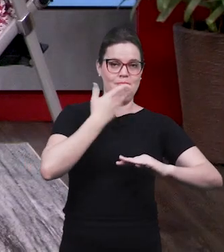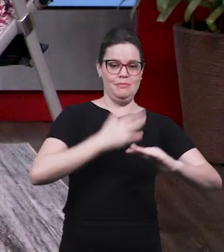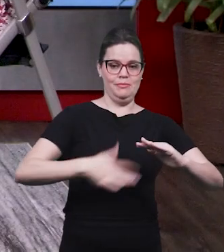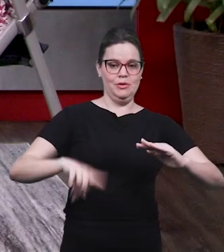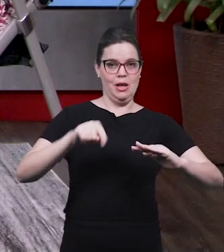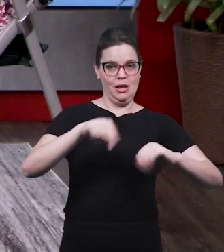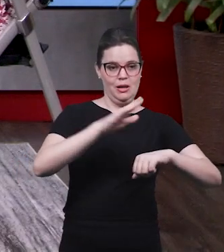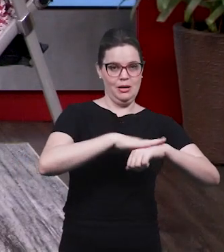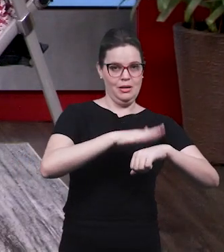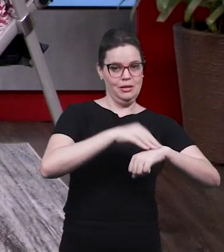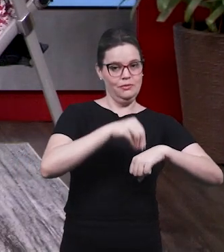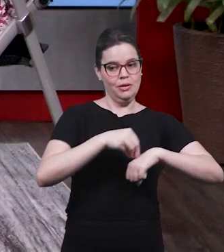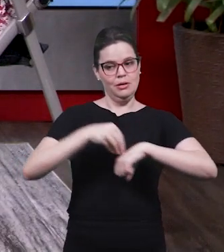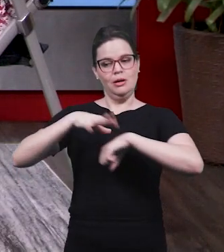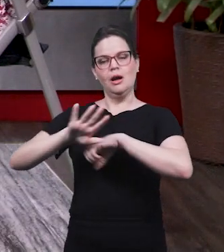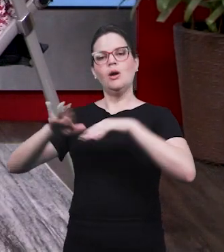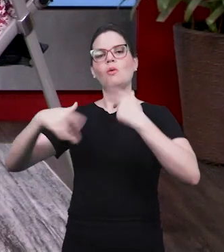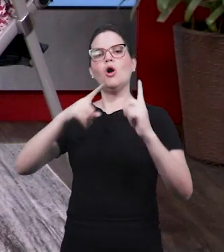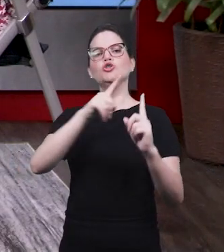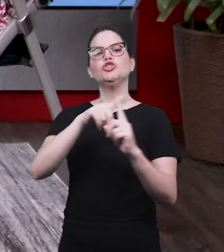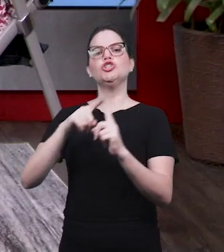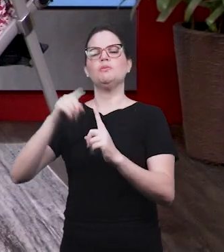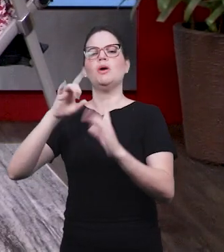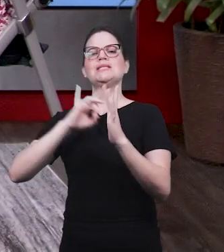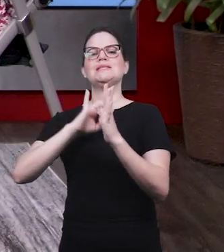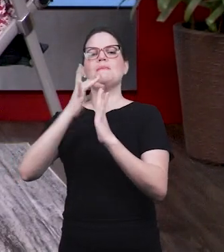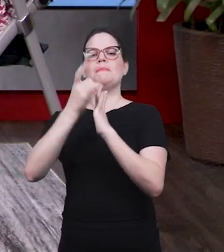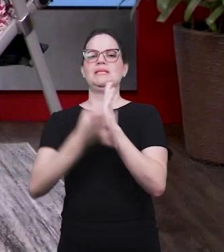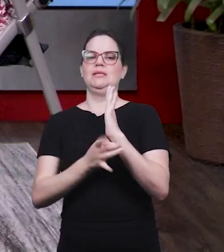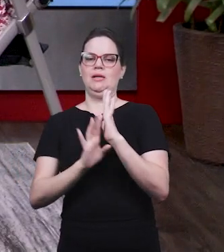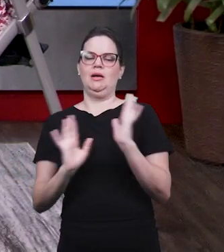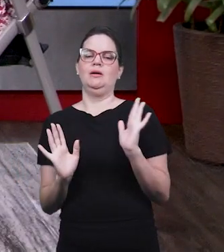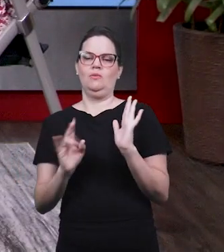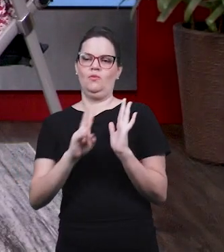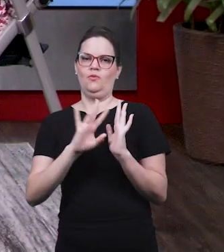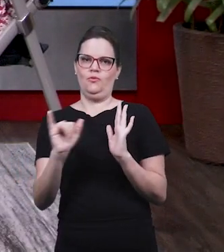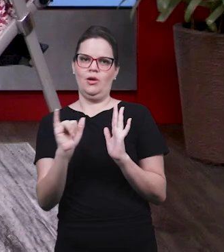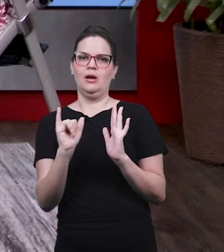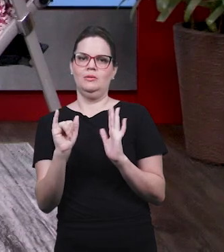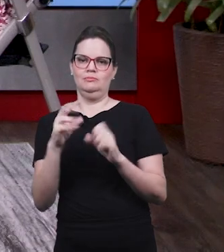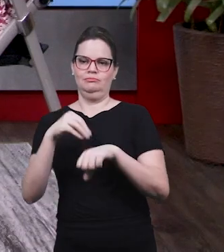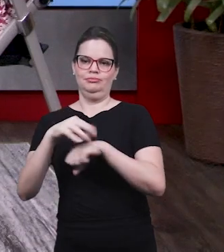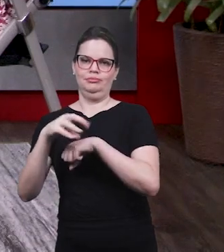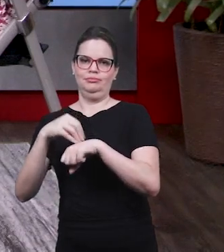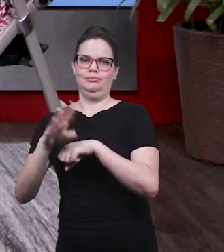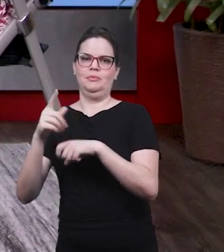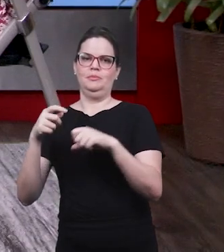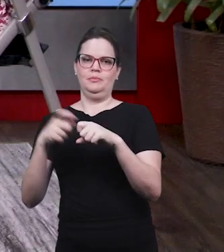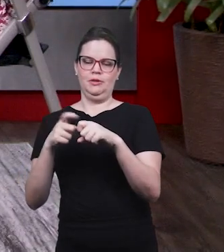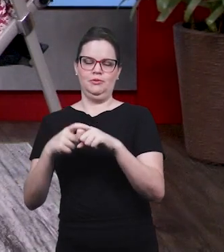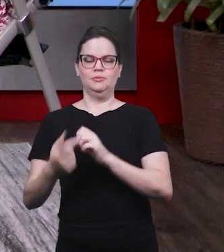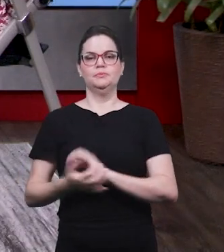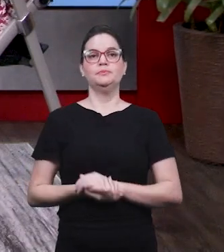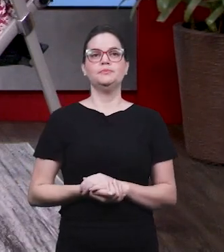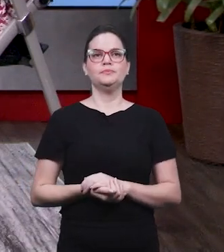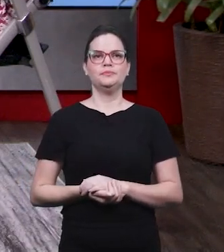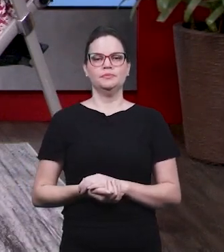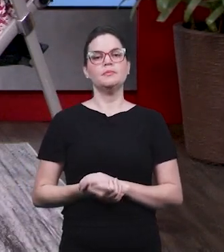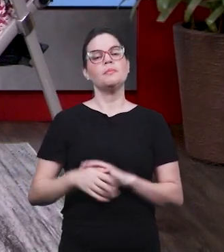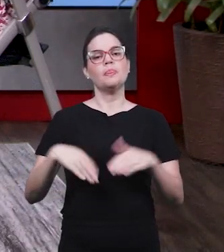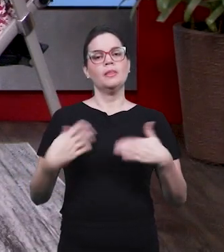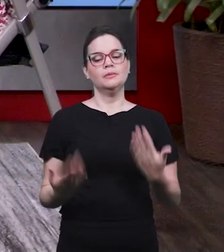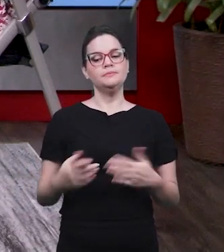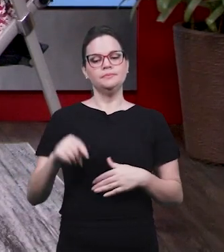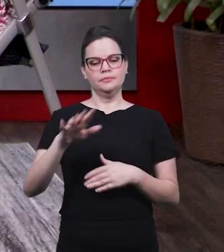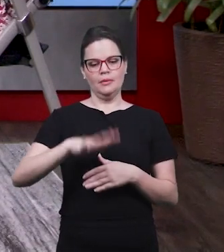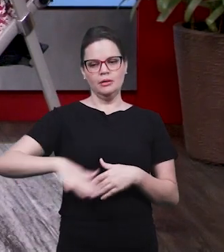para um médico neurologista ou para um psiquiatra. E aí, esses médicos, eles também, algum deles, né,